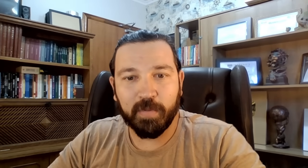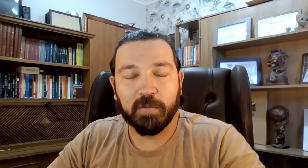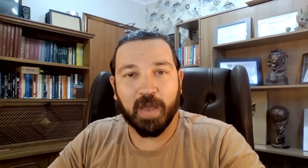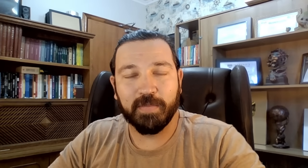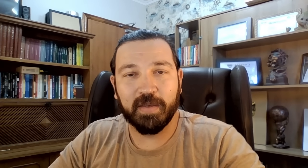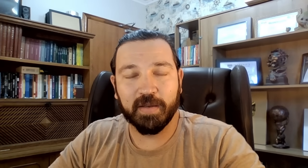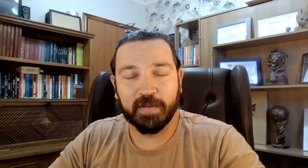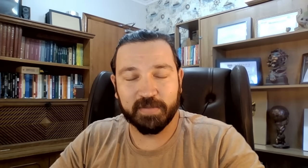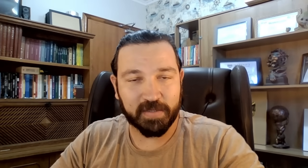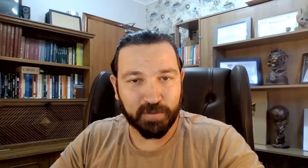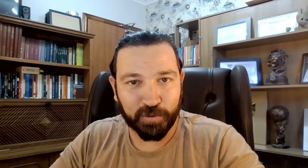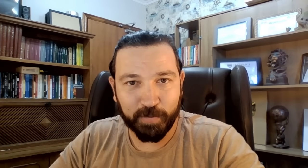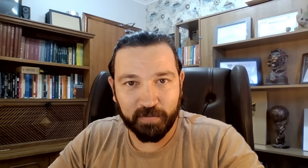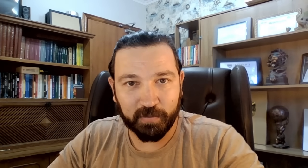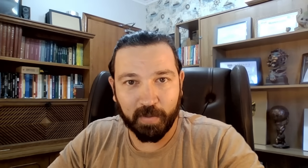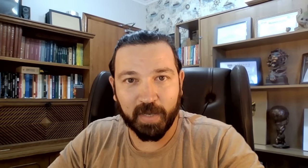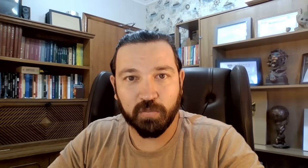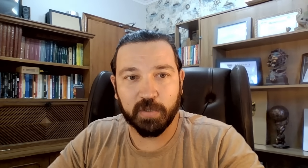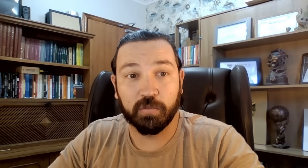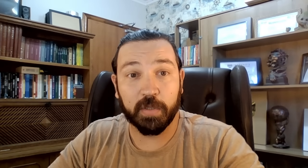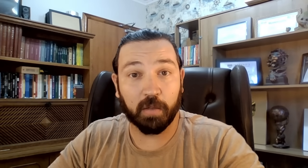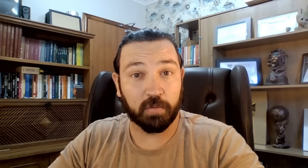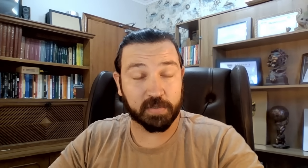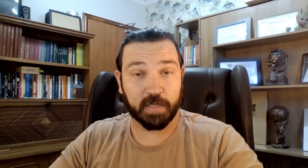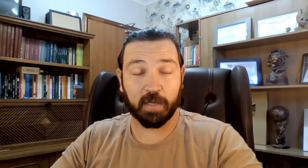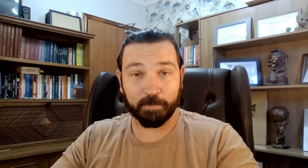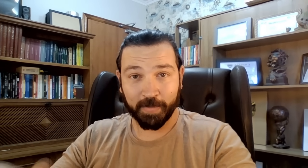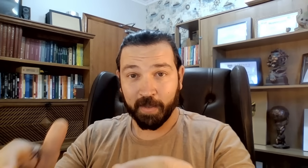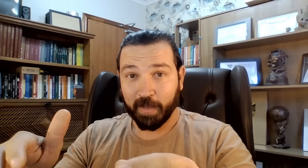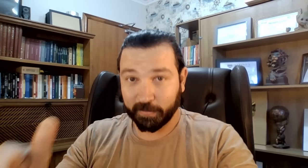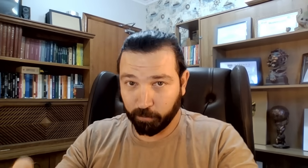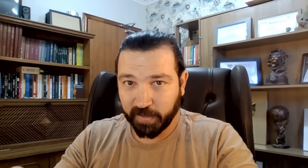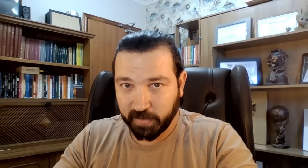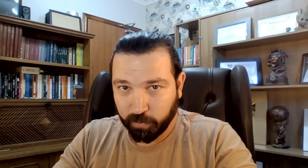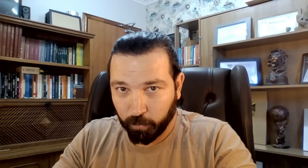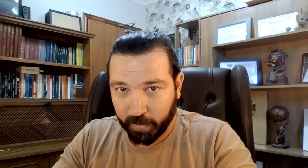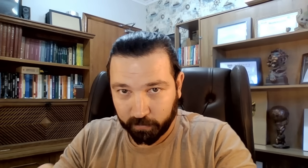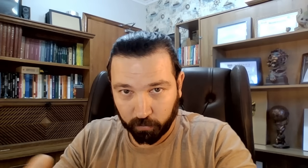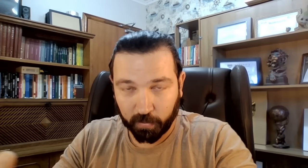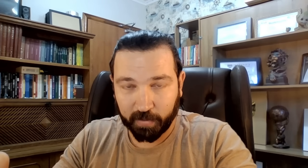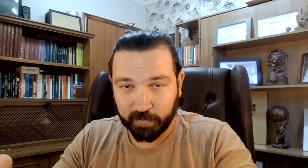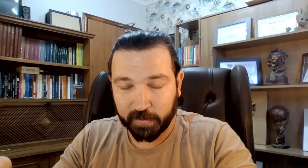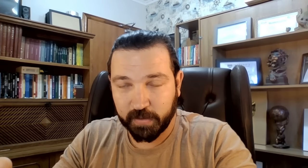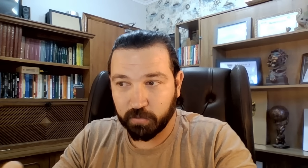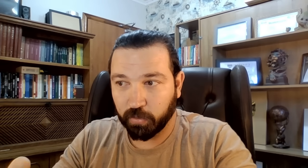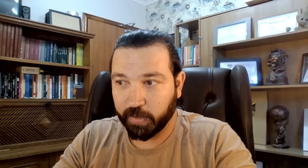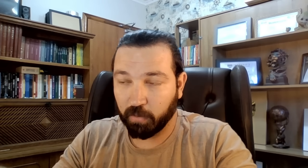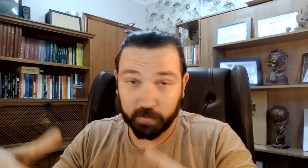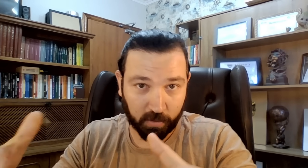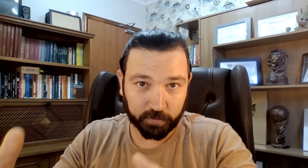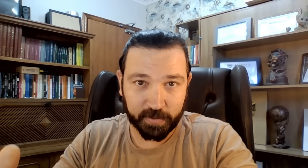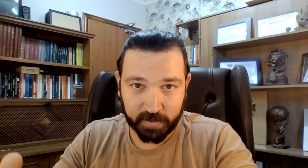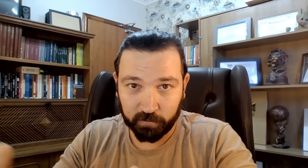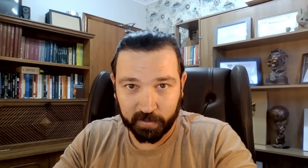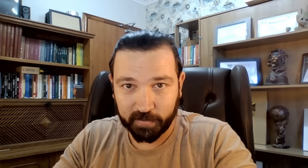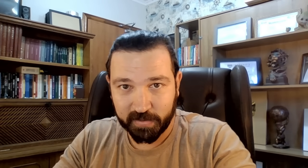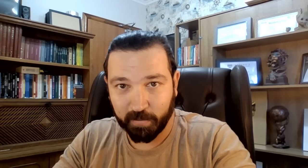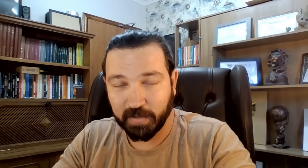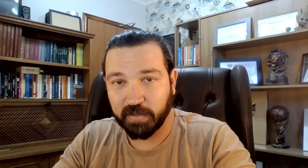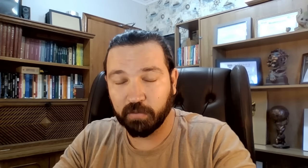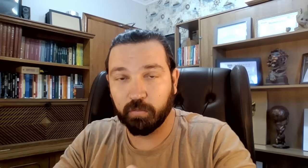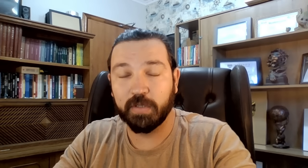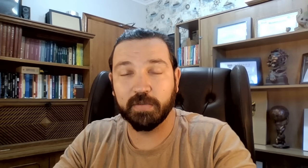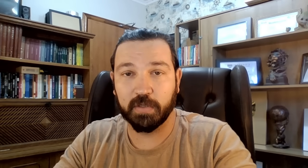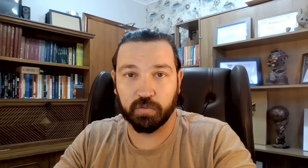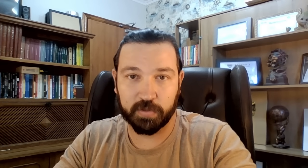Olá meu amigo e minha amiga seja muito bem-vindo a mais um editorial do nosso canal até o presente momento que eu tô gravando esse editorial tá acontecendo ainda